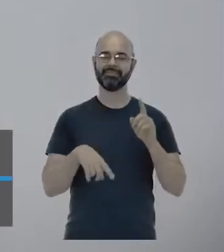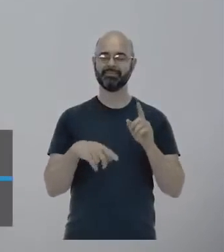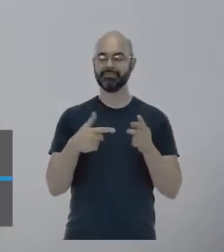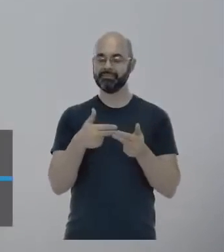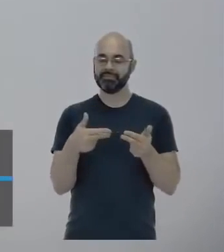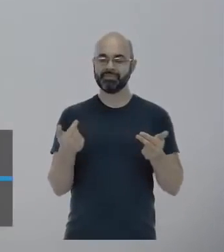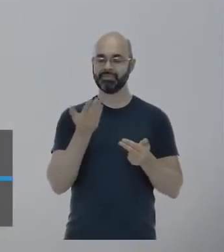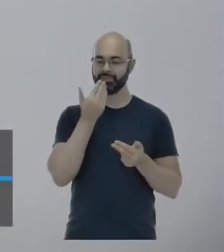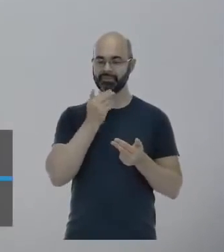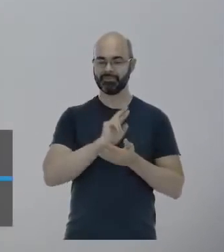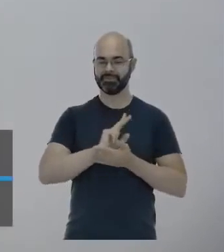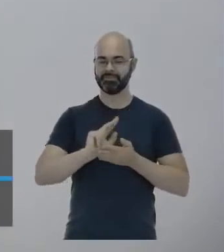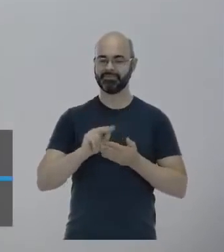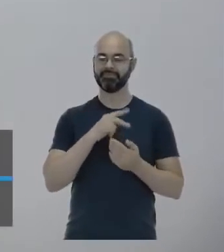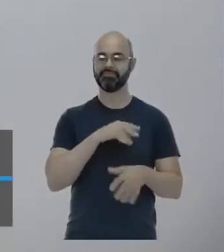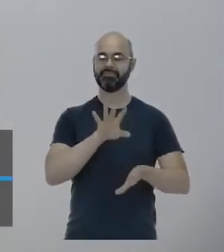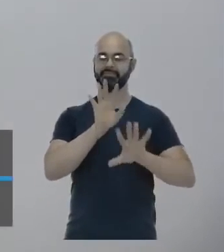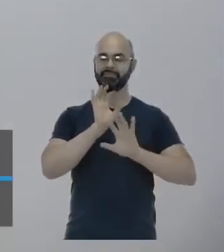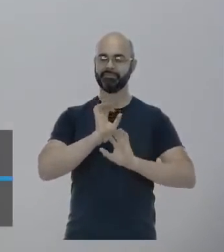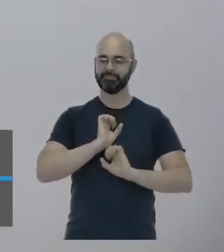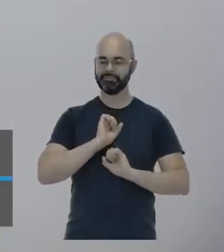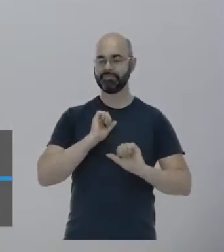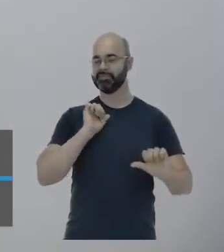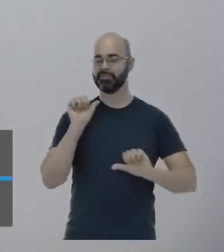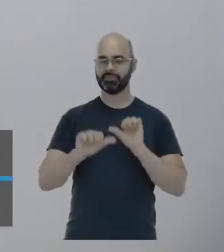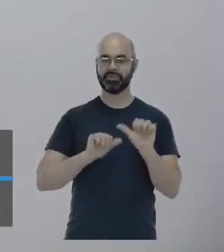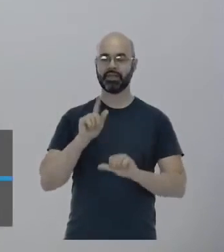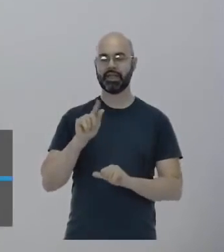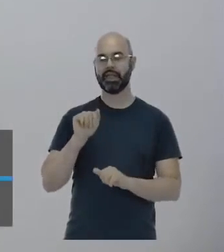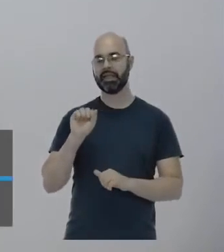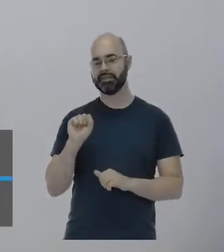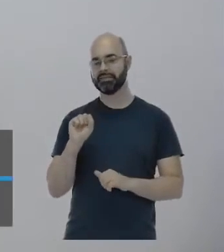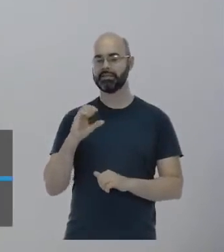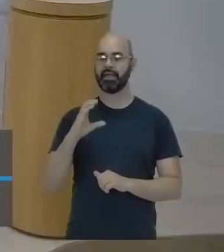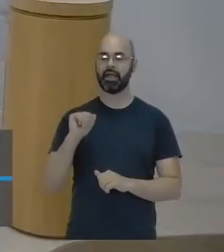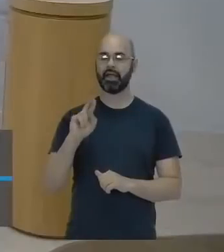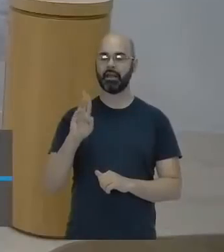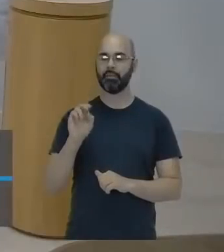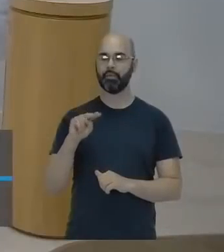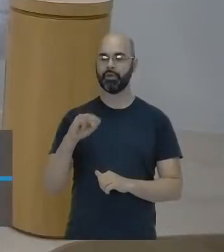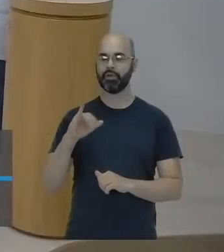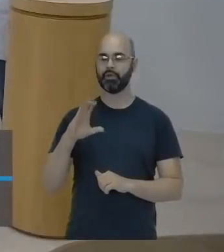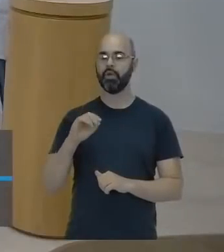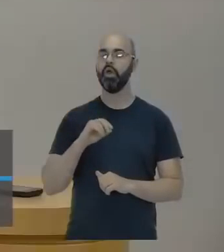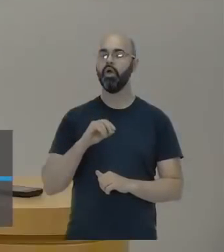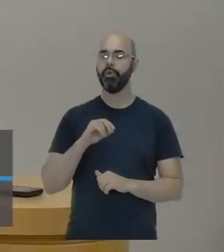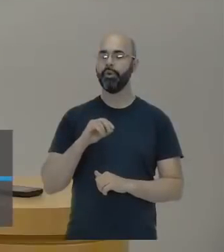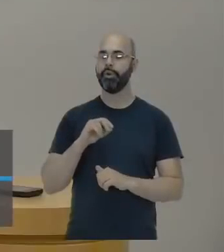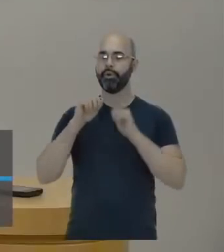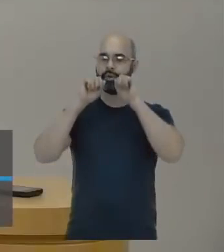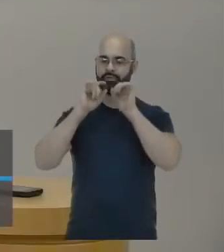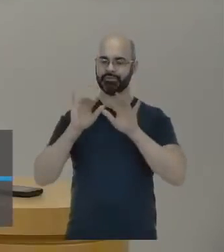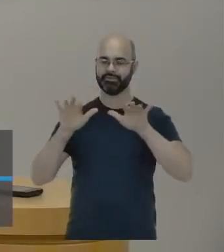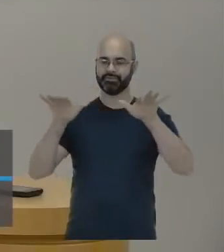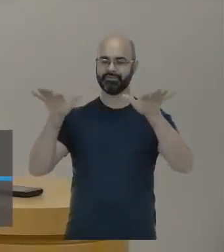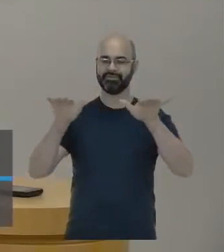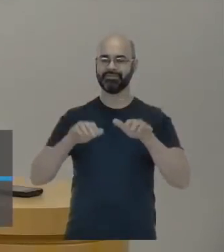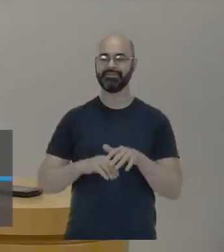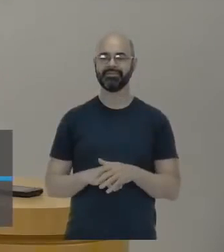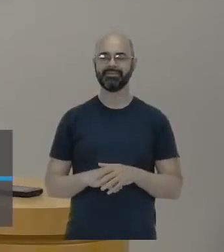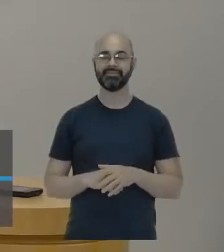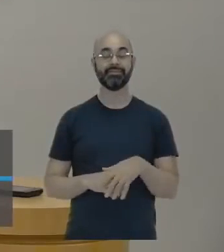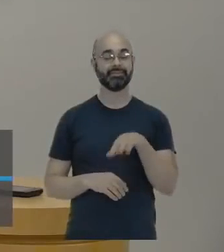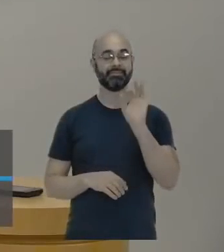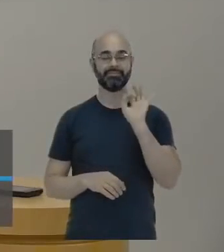vira gás carbônico e é expelido pelo sistema respiratório. Muito bem, perfeito. Mas a gente vai esmiuçar isso